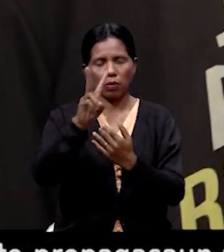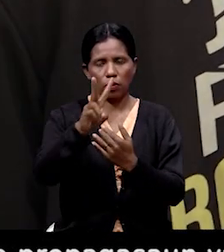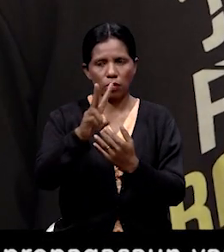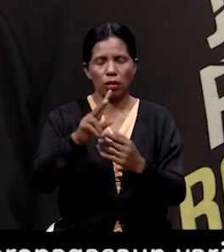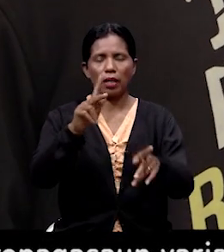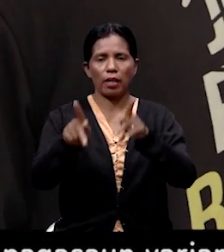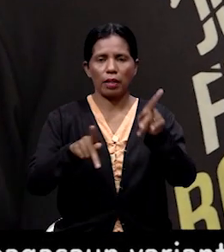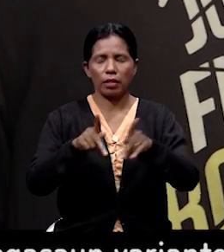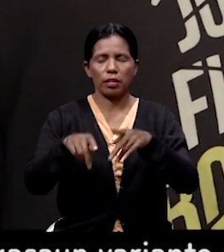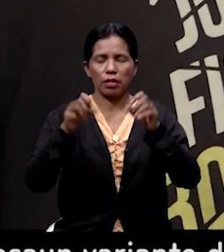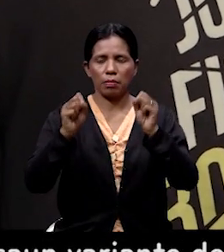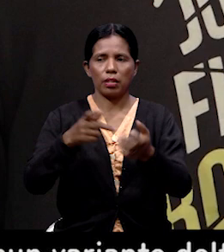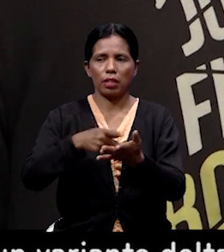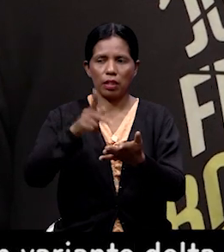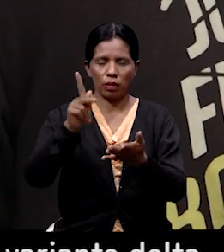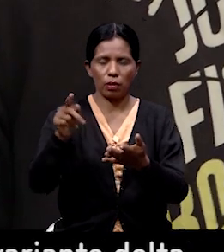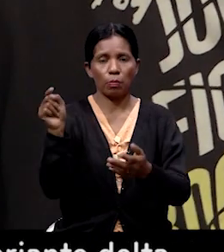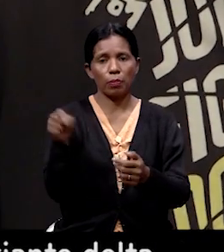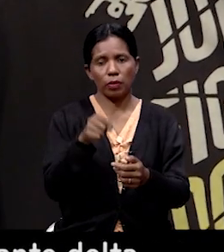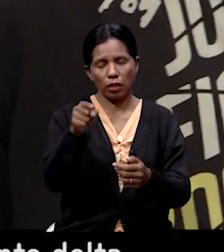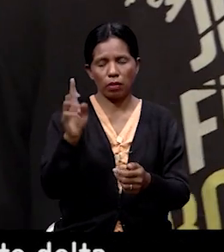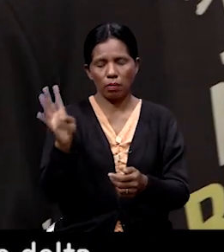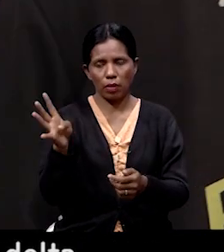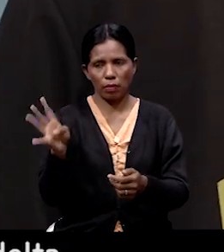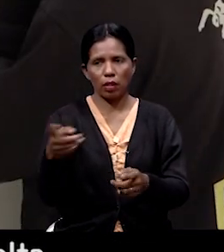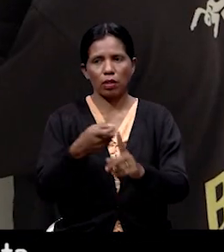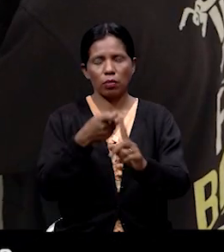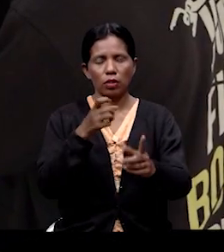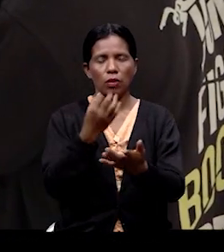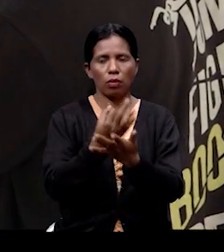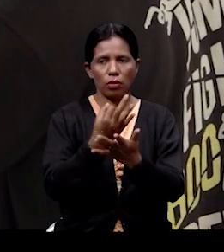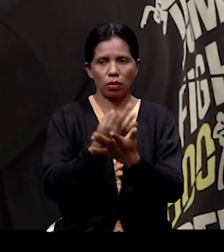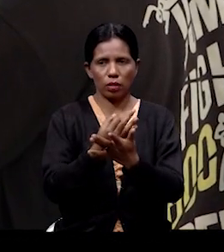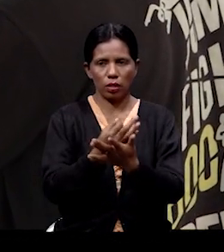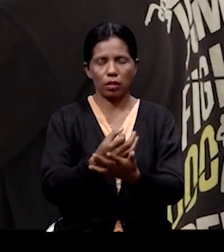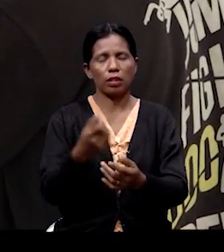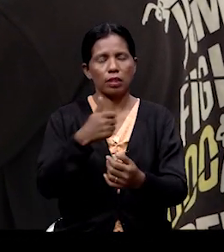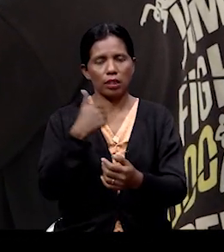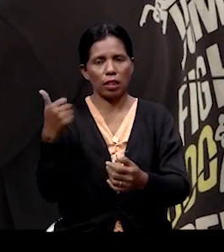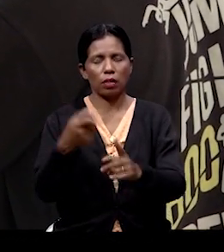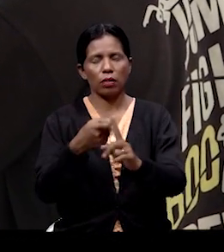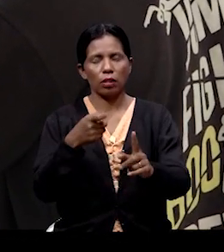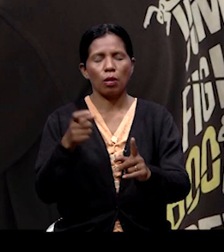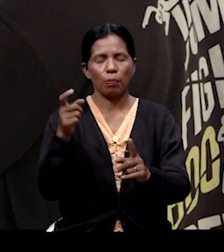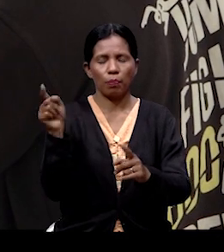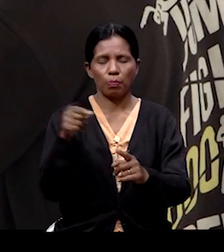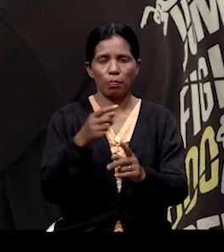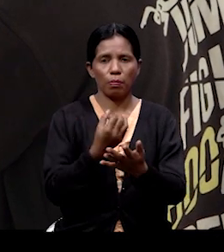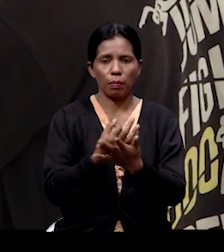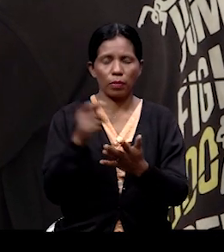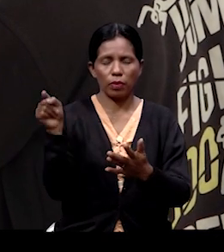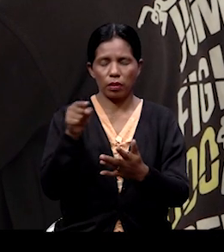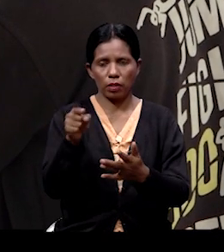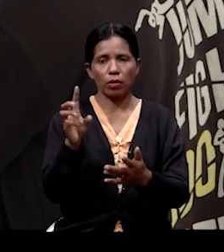klienti sira sebele selu date porsentu hat nulu husi osang funang no restu husi porsentu neng nulu governo makse selu.